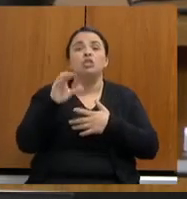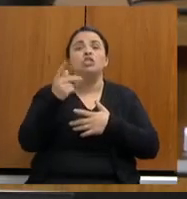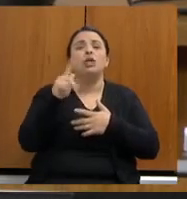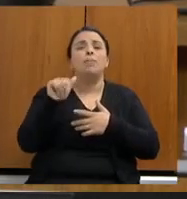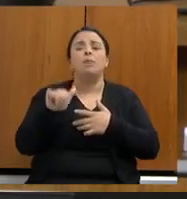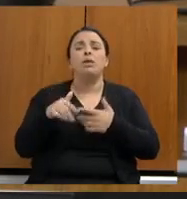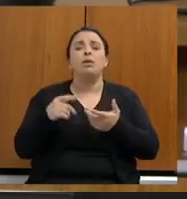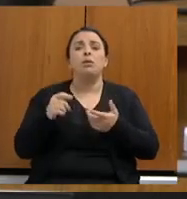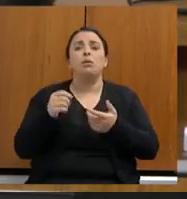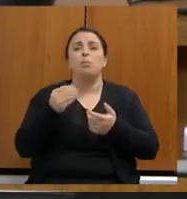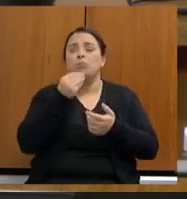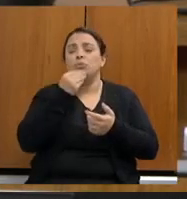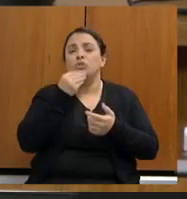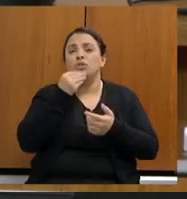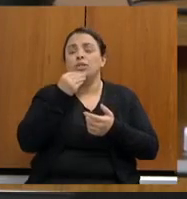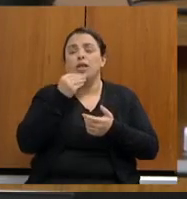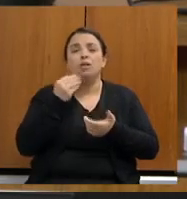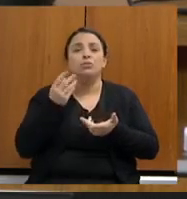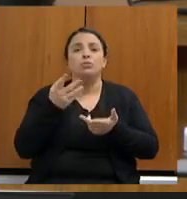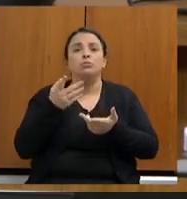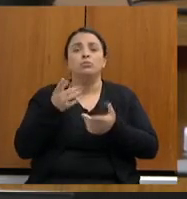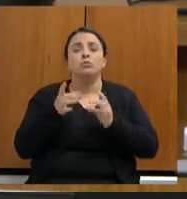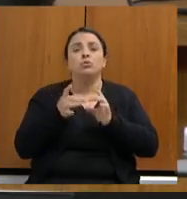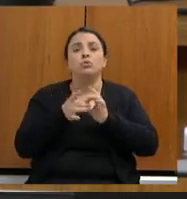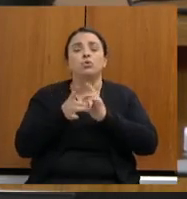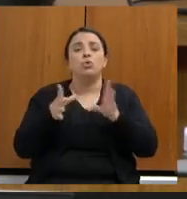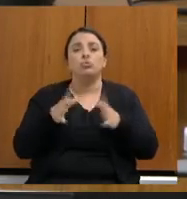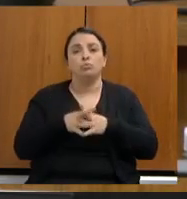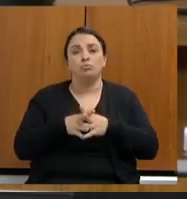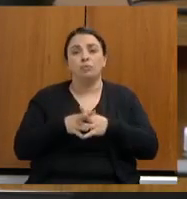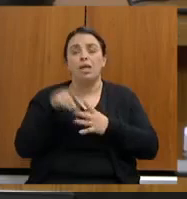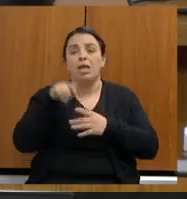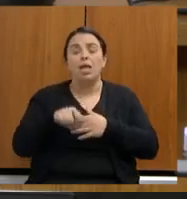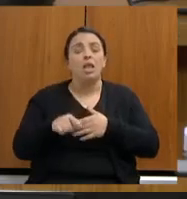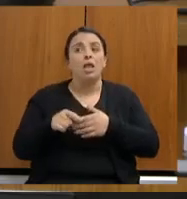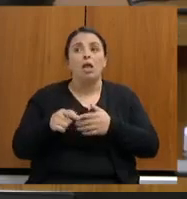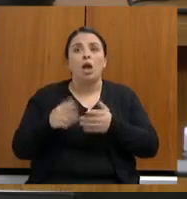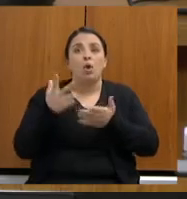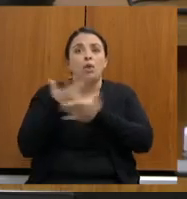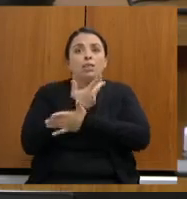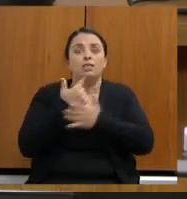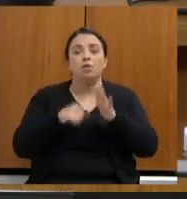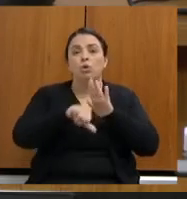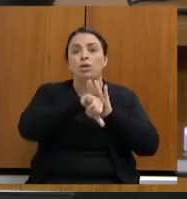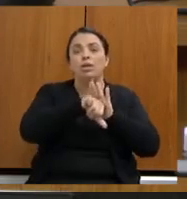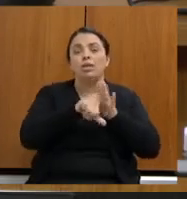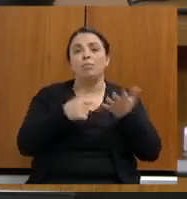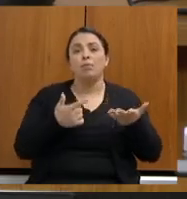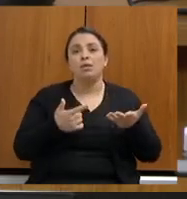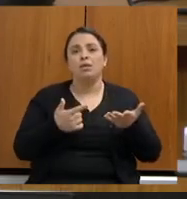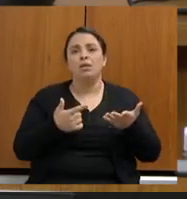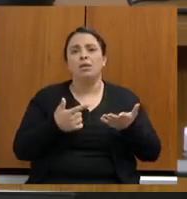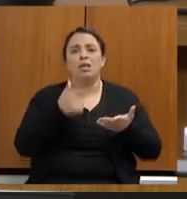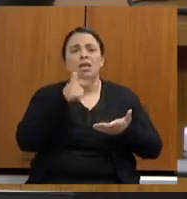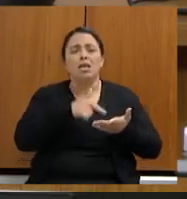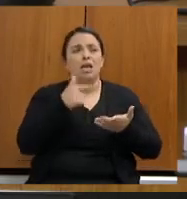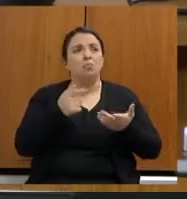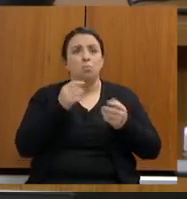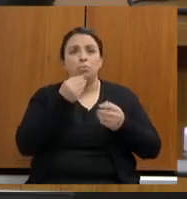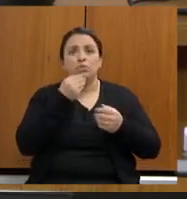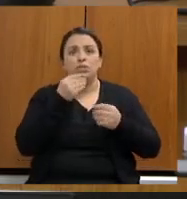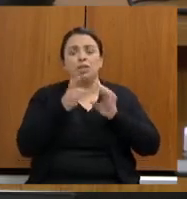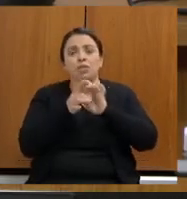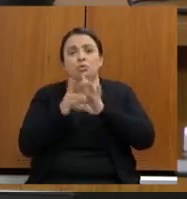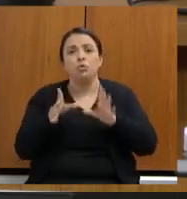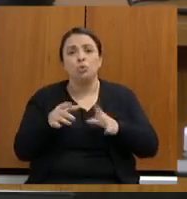e está preso até hoje não tem psiquiatra que tem coragem de liberá-lo porque ele não sente a dor do outro ele